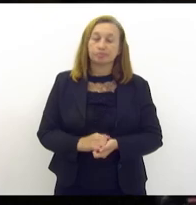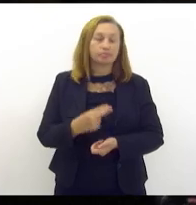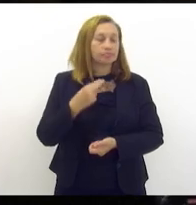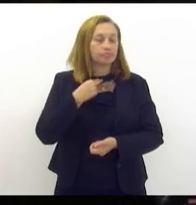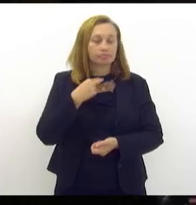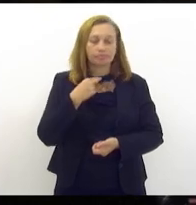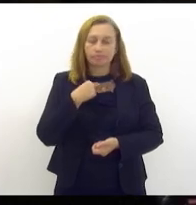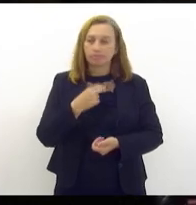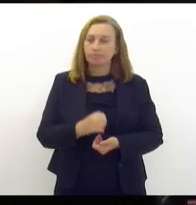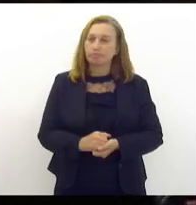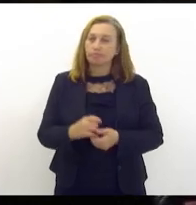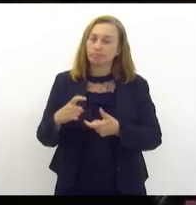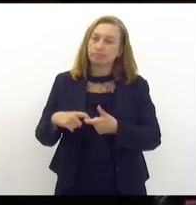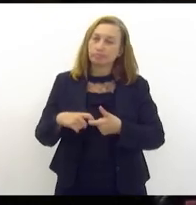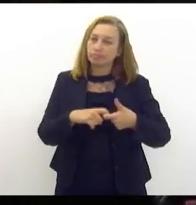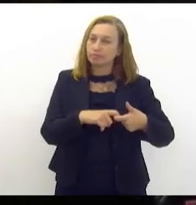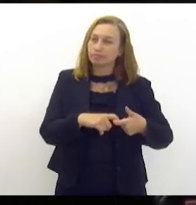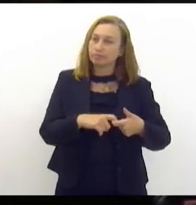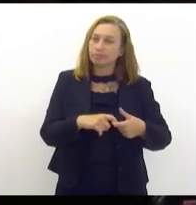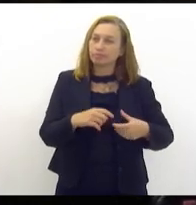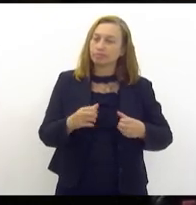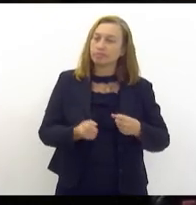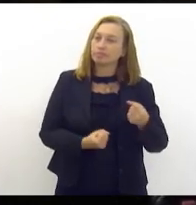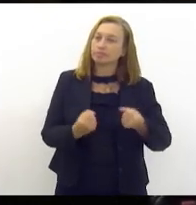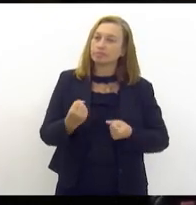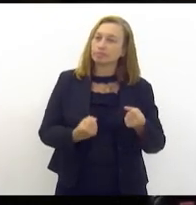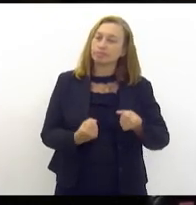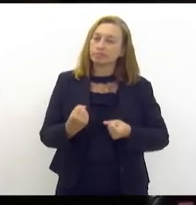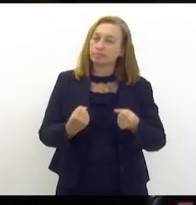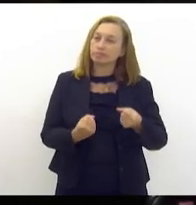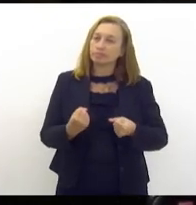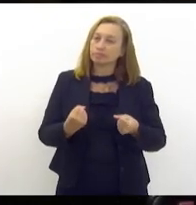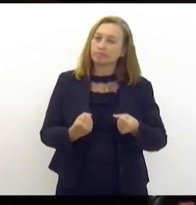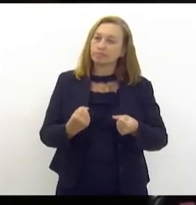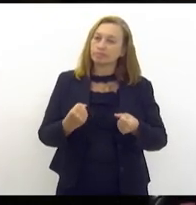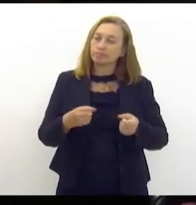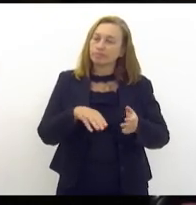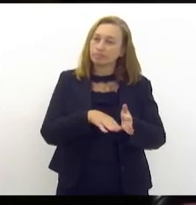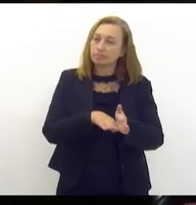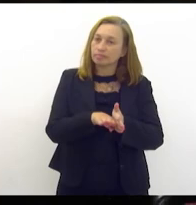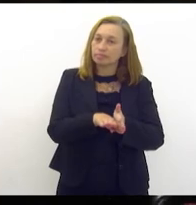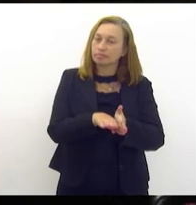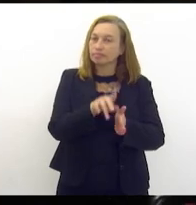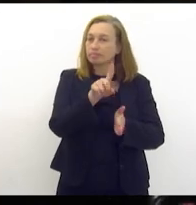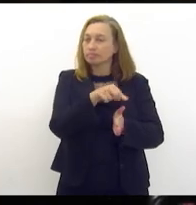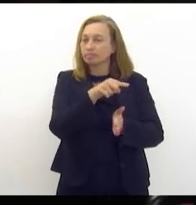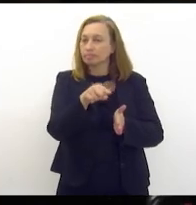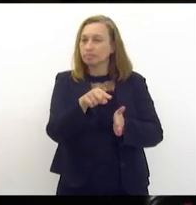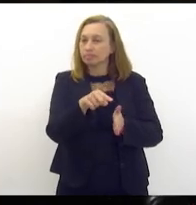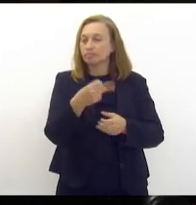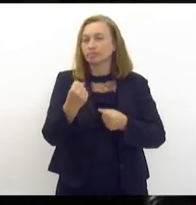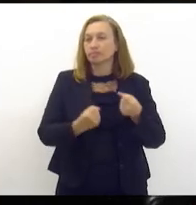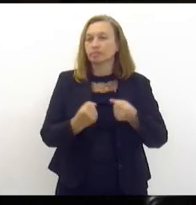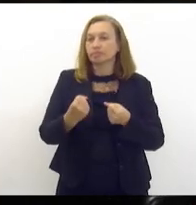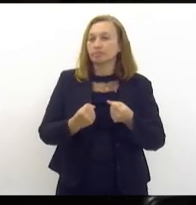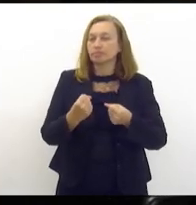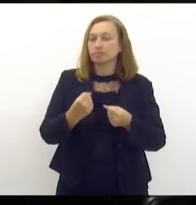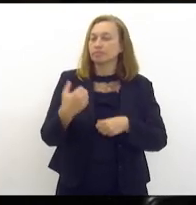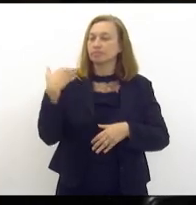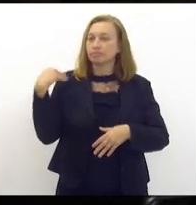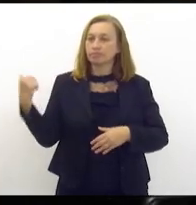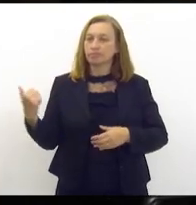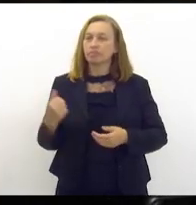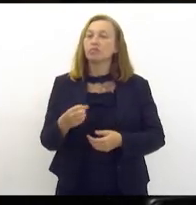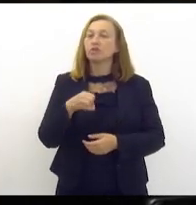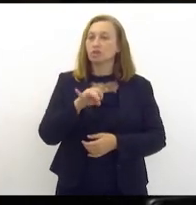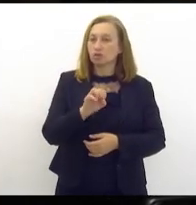podem rebocar o carro que está no estacionamento proibido com o motorista do lado. Ele